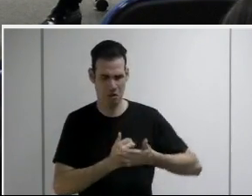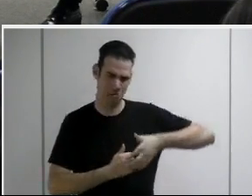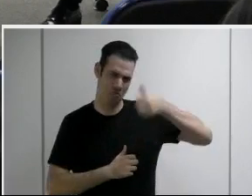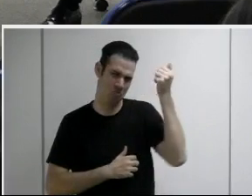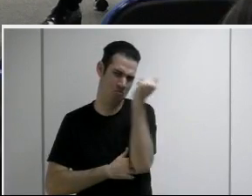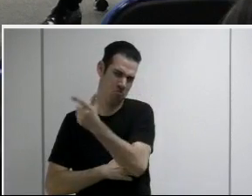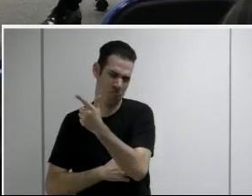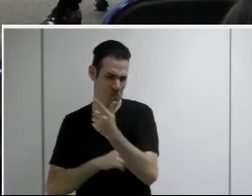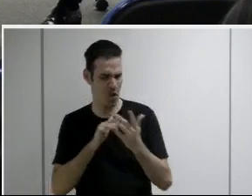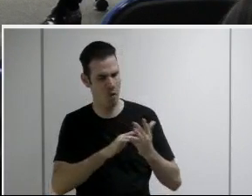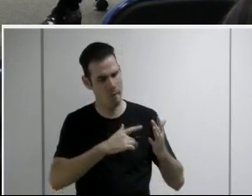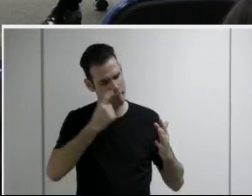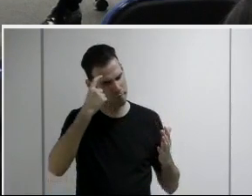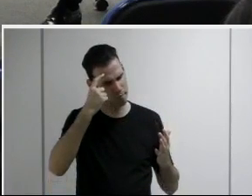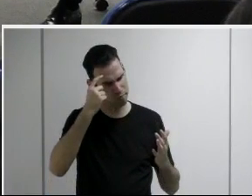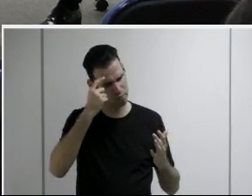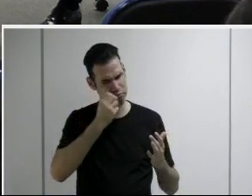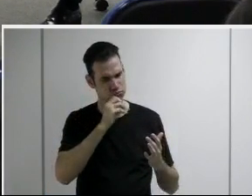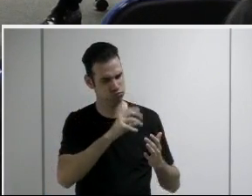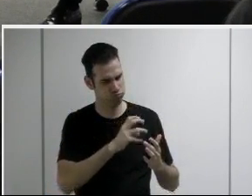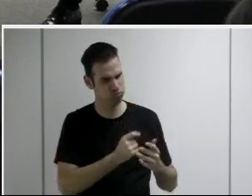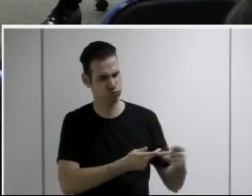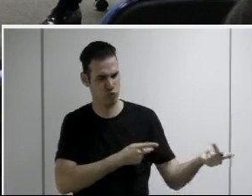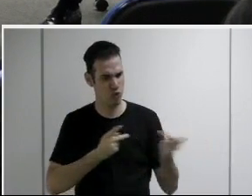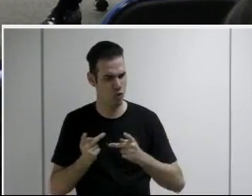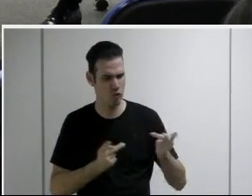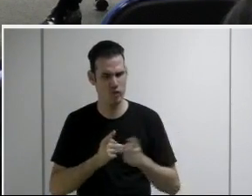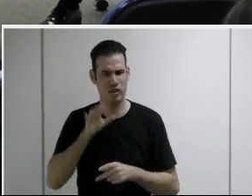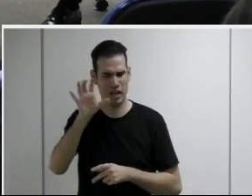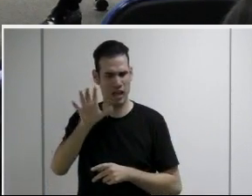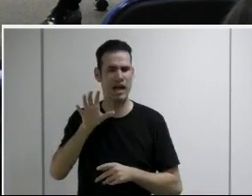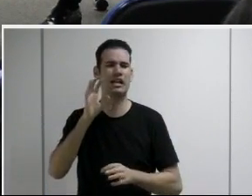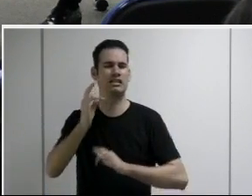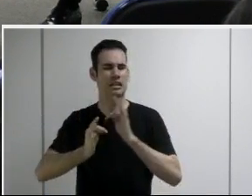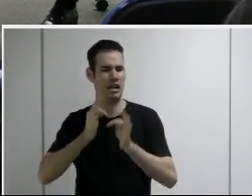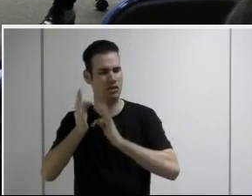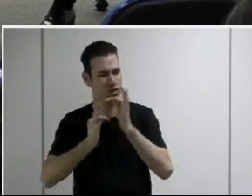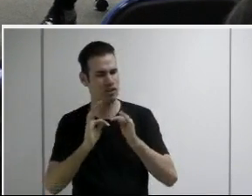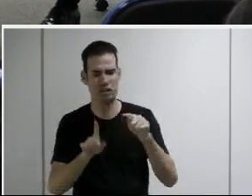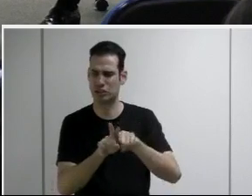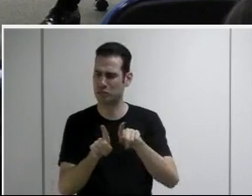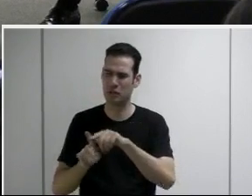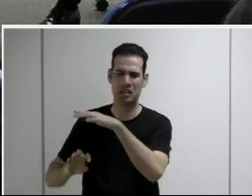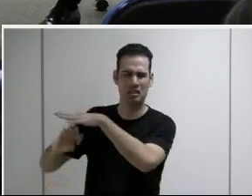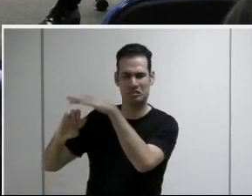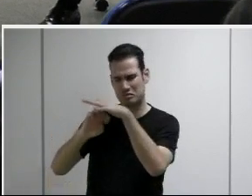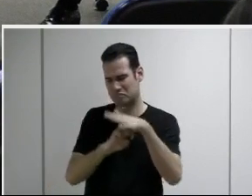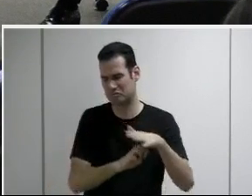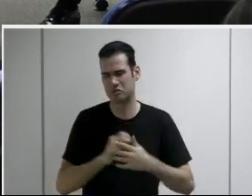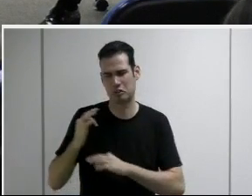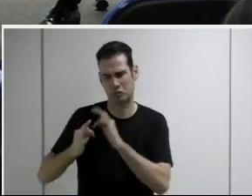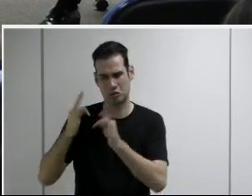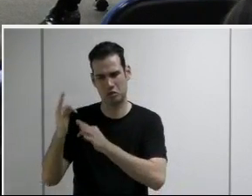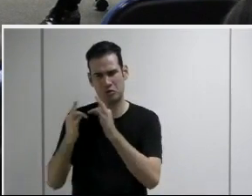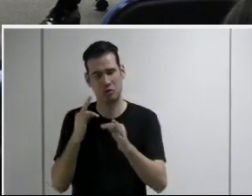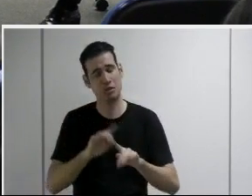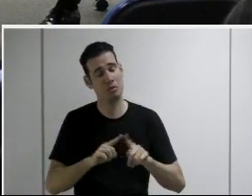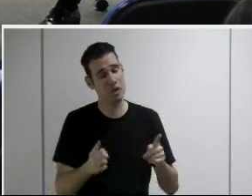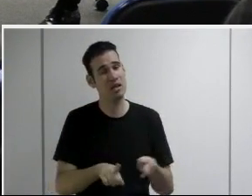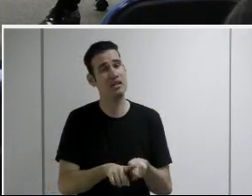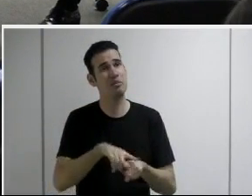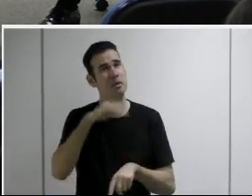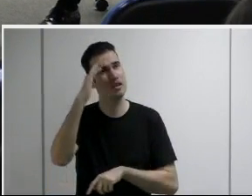mais maduro e muito mais convidativo do setor de tecnologia e indutor de negócios. Mas, ainda assim, algumas reflexões a gente